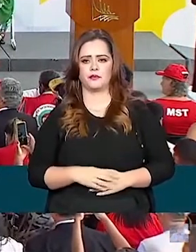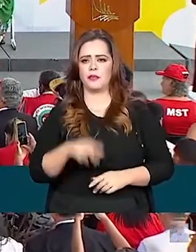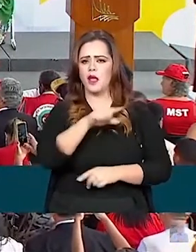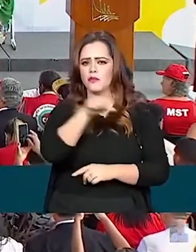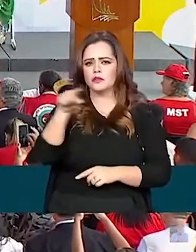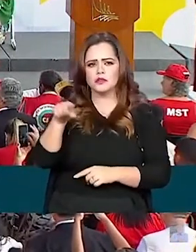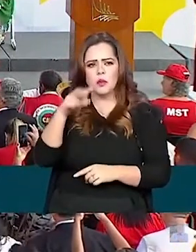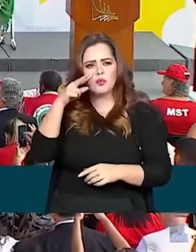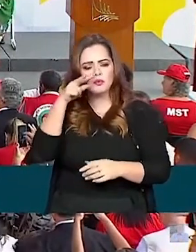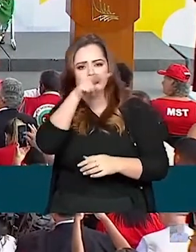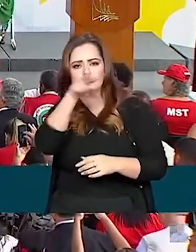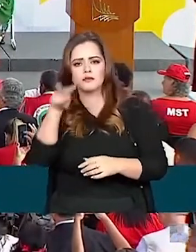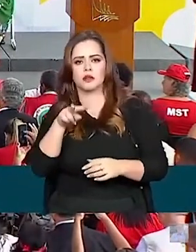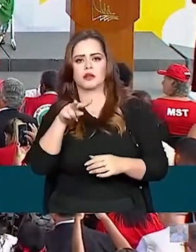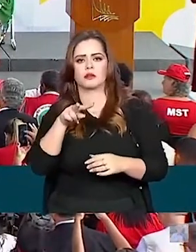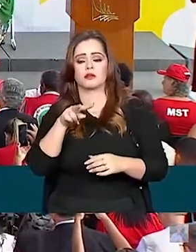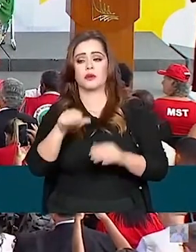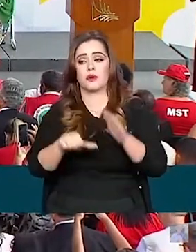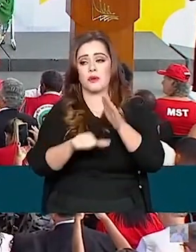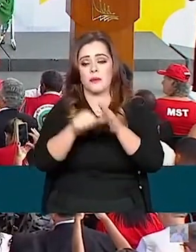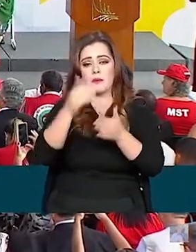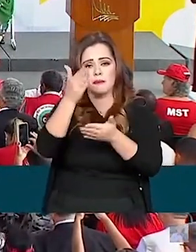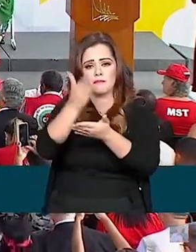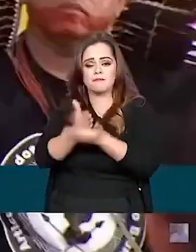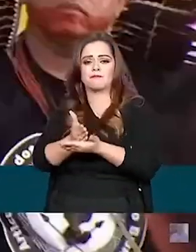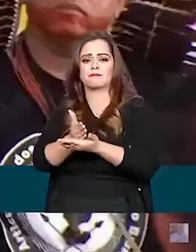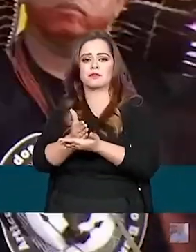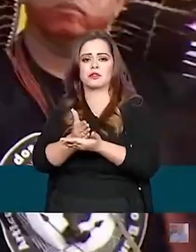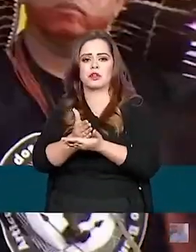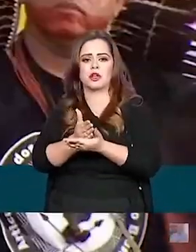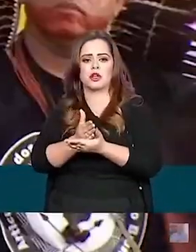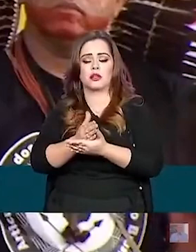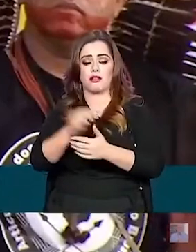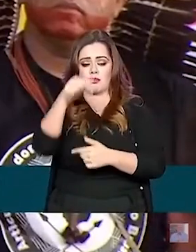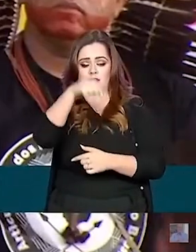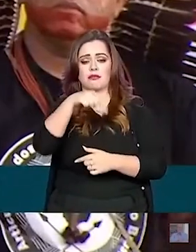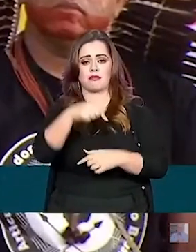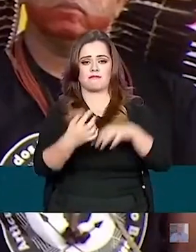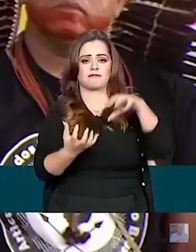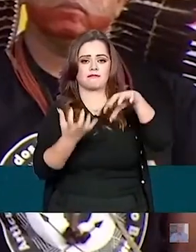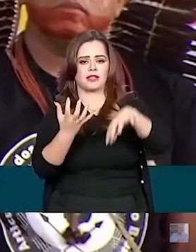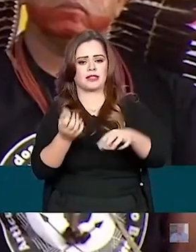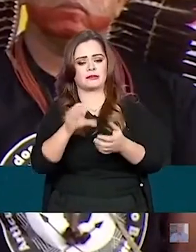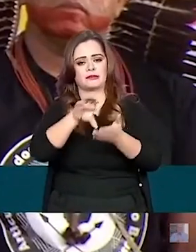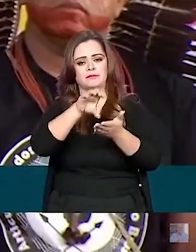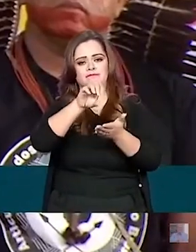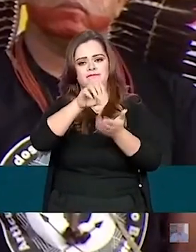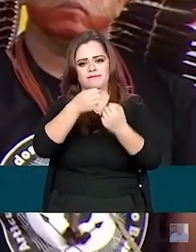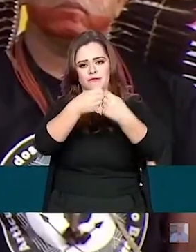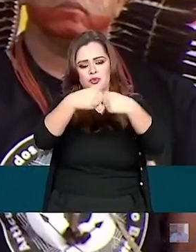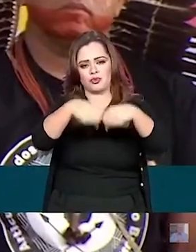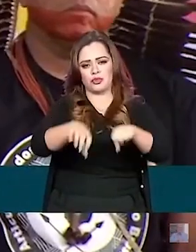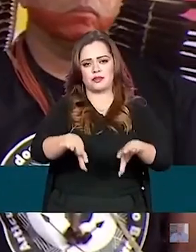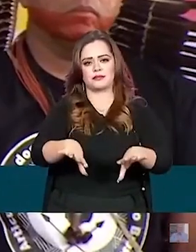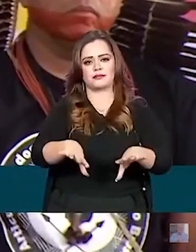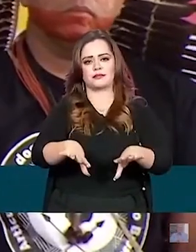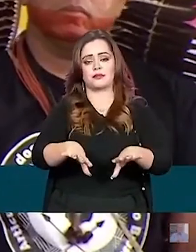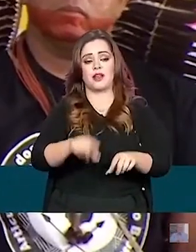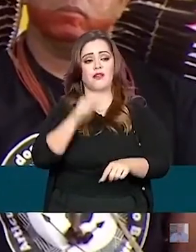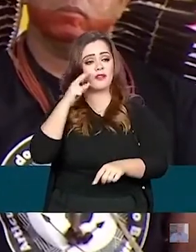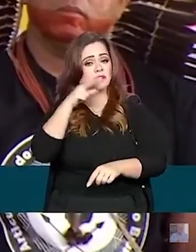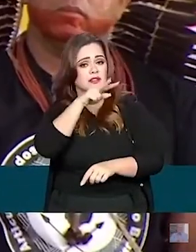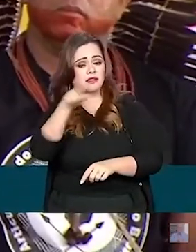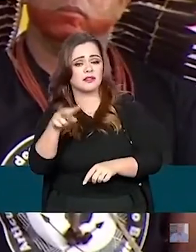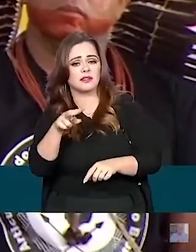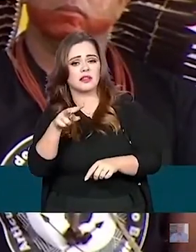Vocês estão vendo que uma parte desse plenário ainda está quebrado. Vocês